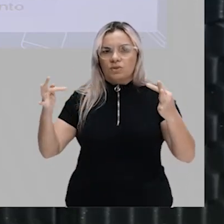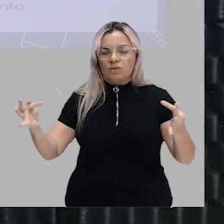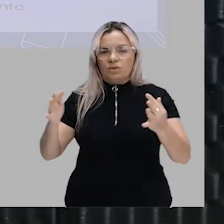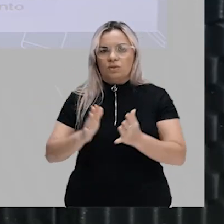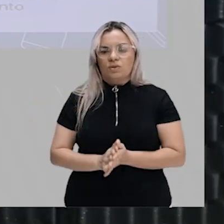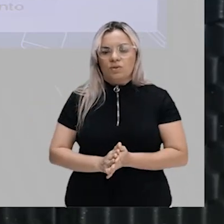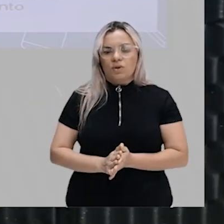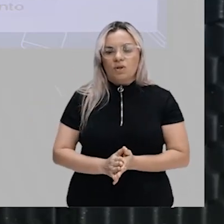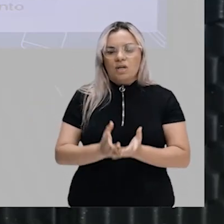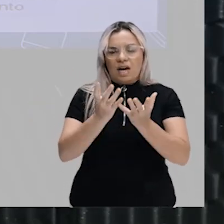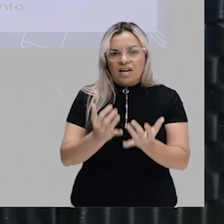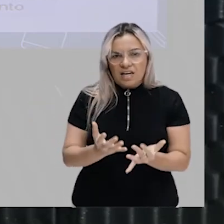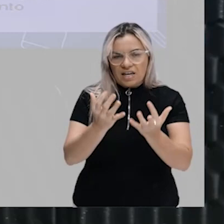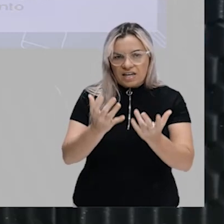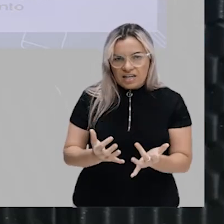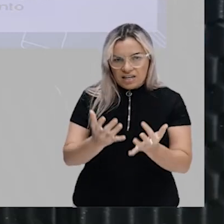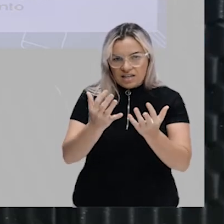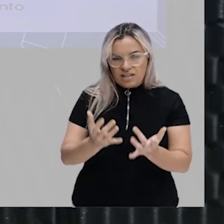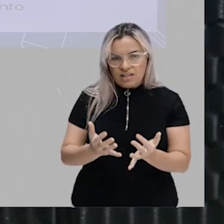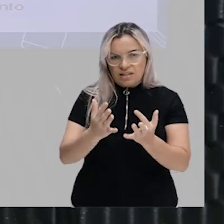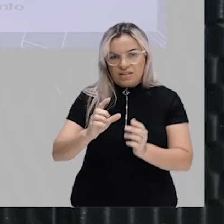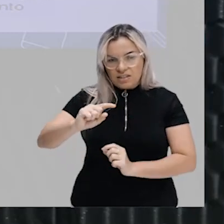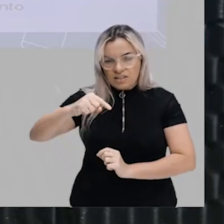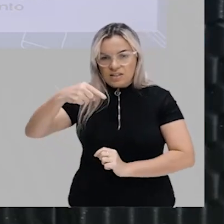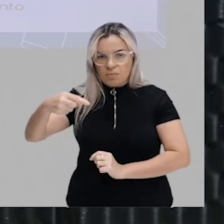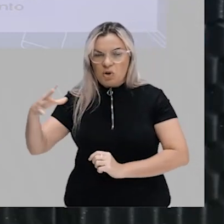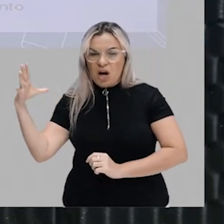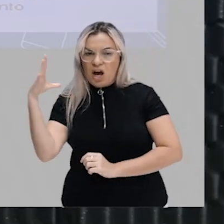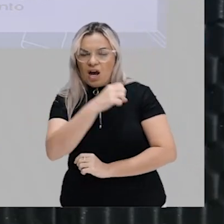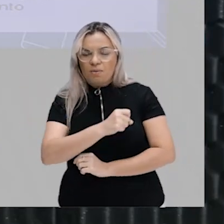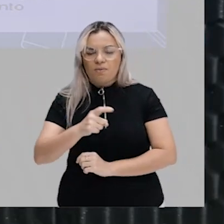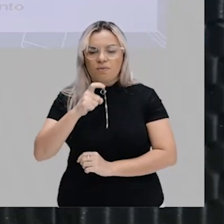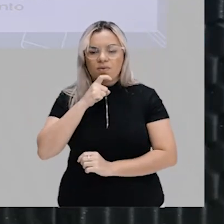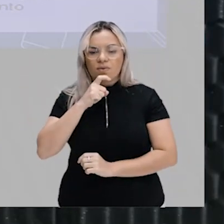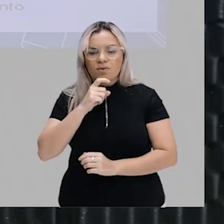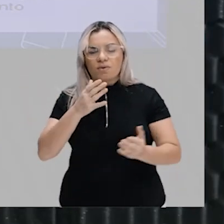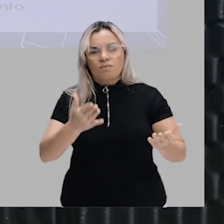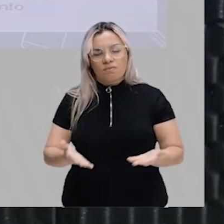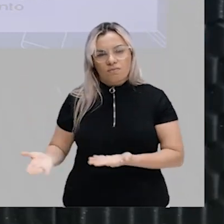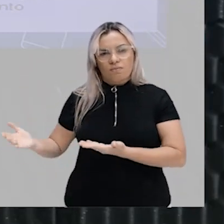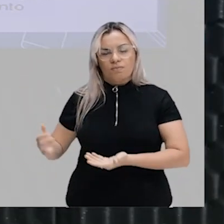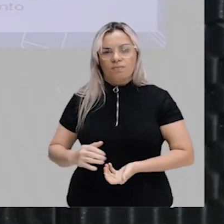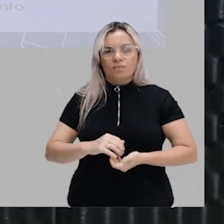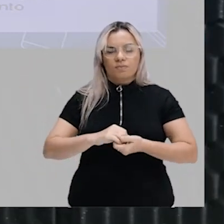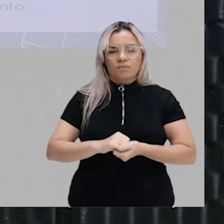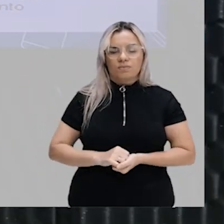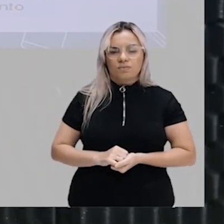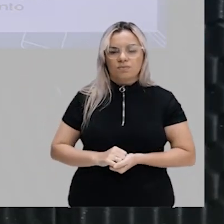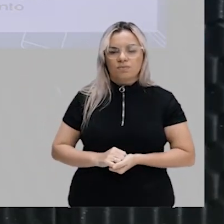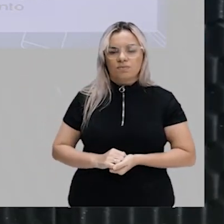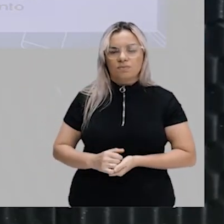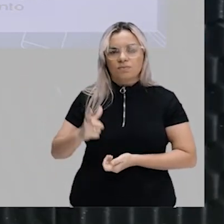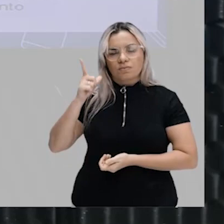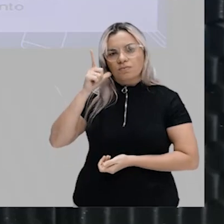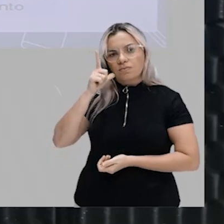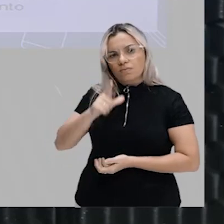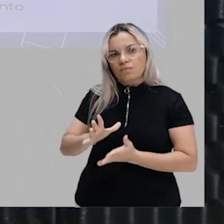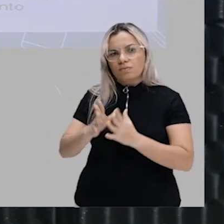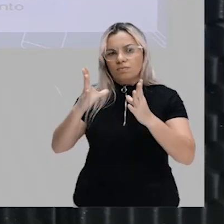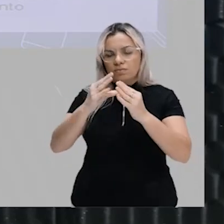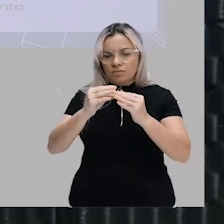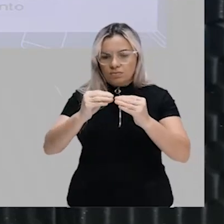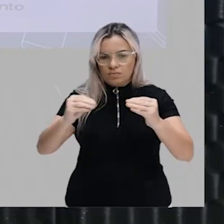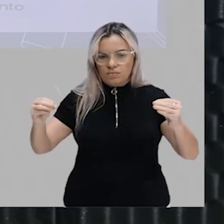térmico. Então, quando se submete ao produto a um choque térmico, você consegue